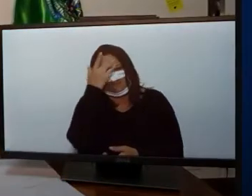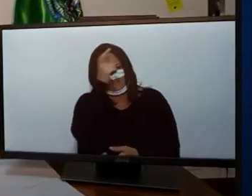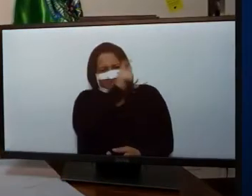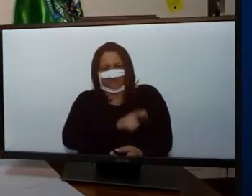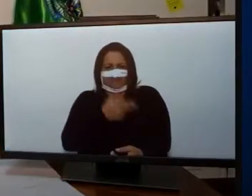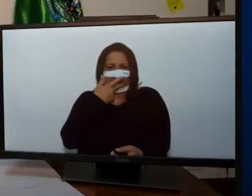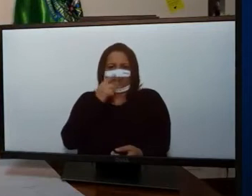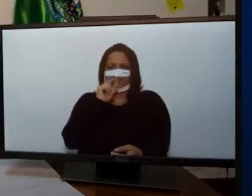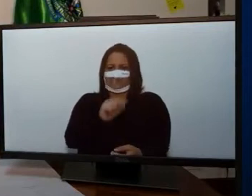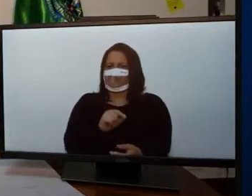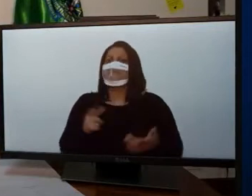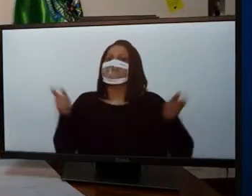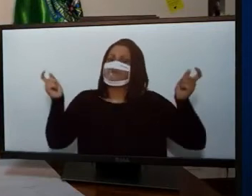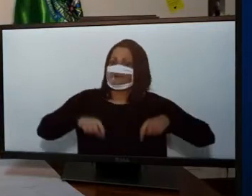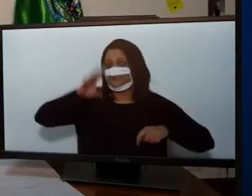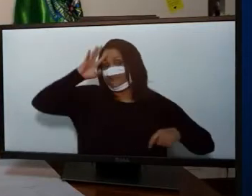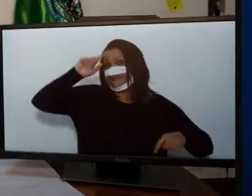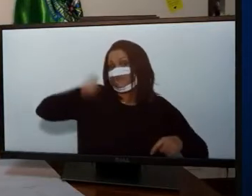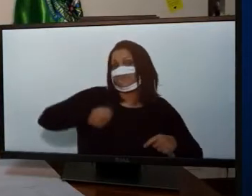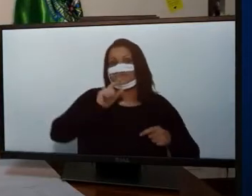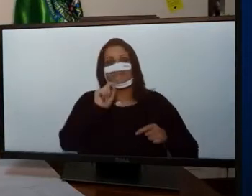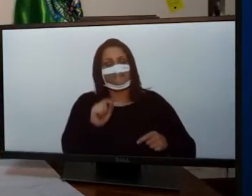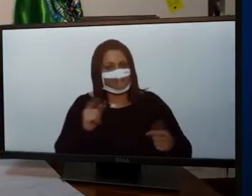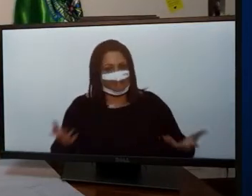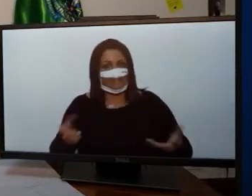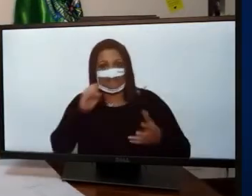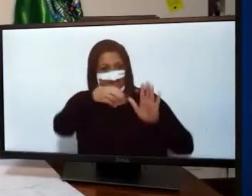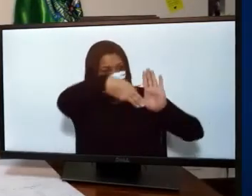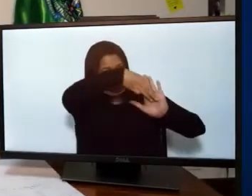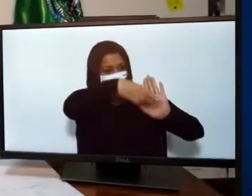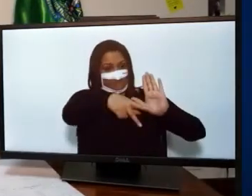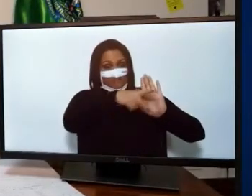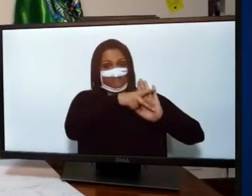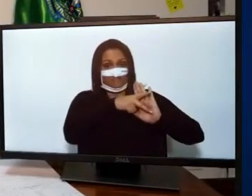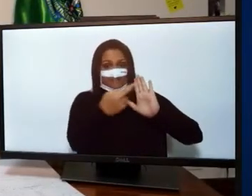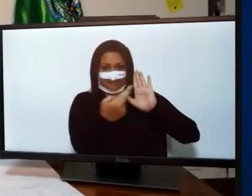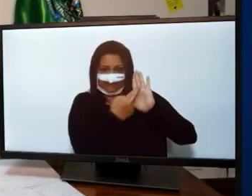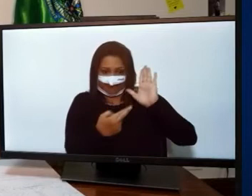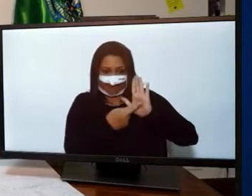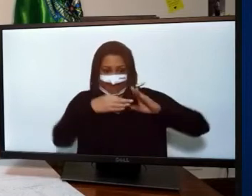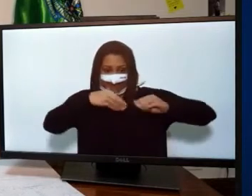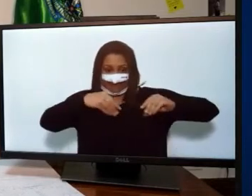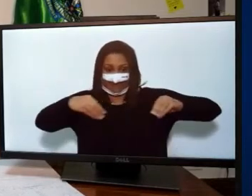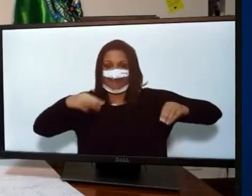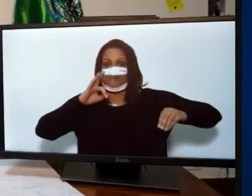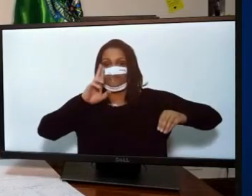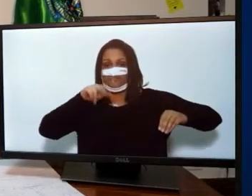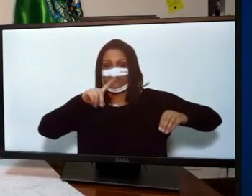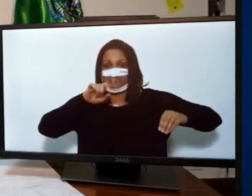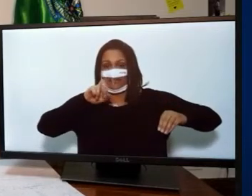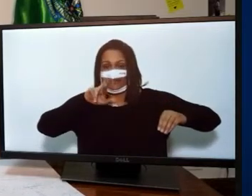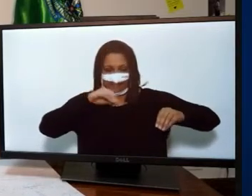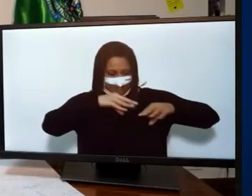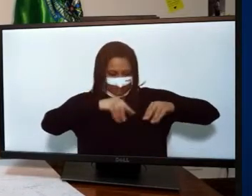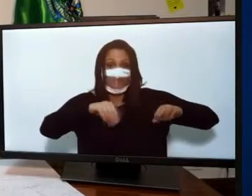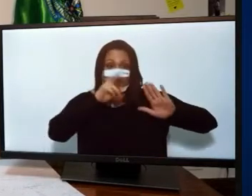como praticamente resolver em grande parte isso se a medida provisória da regularização fundiária tivesse sido votada.